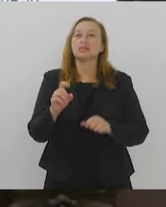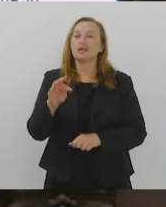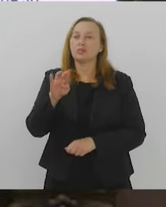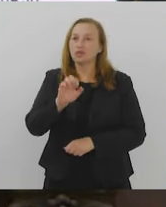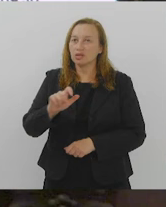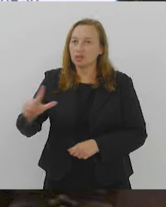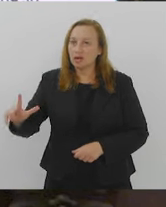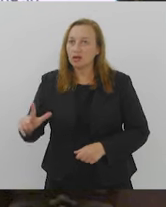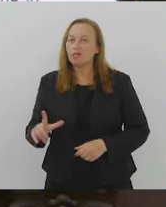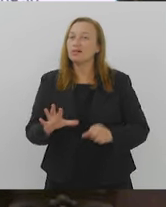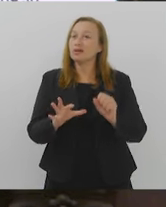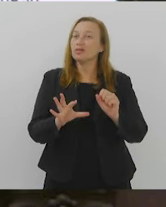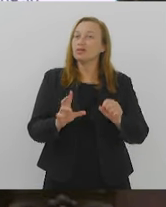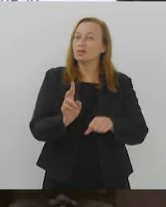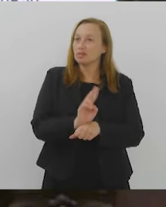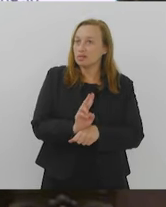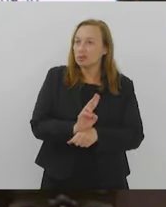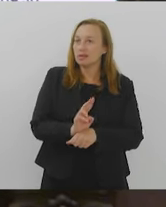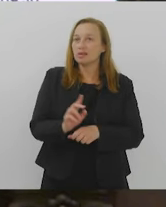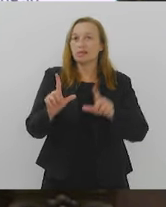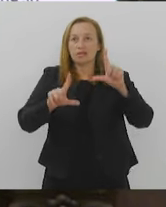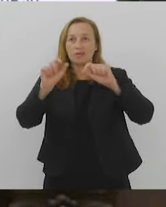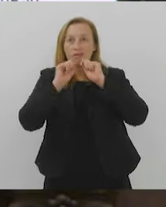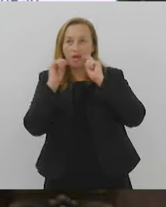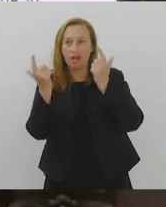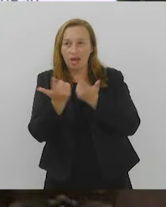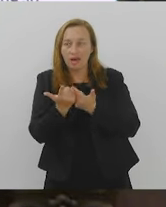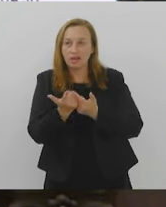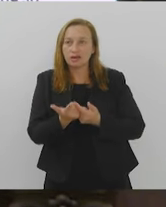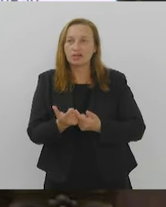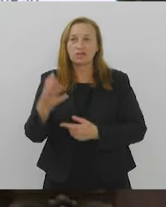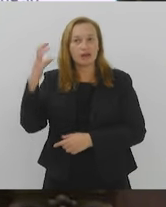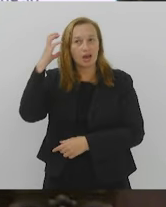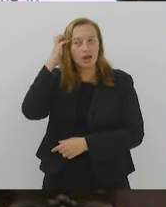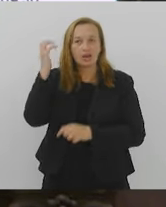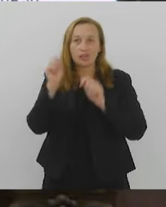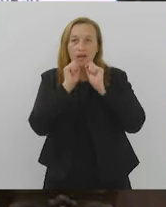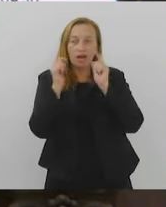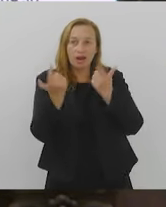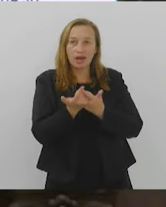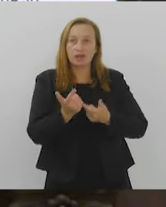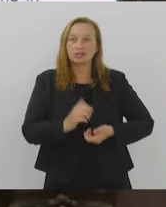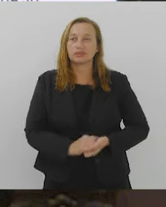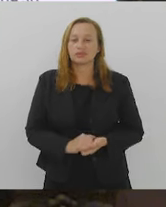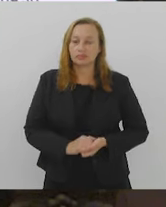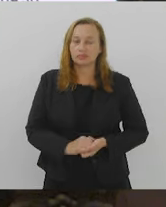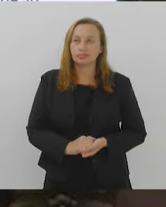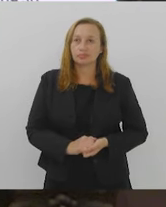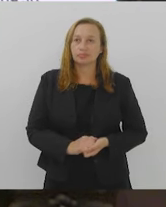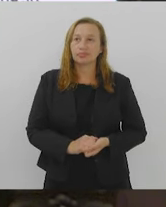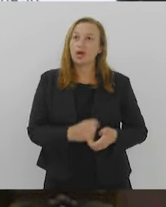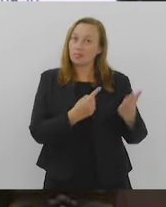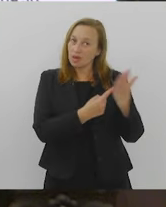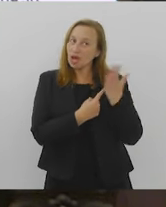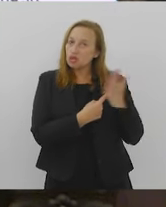a segurança, TV Alerge, Rádio Alerge. Vai me ajudando.